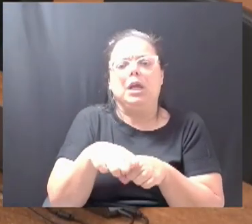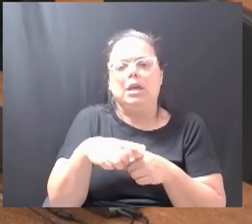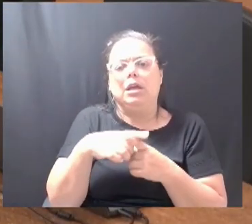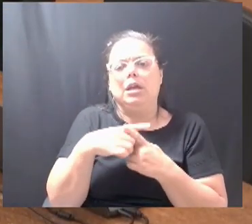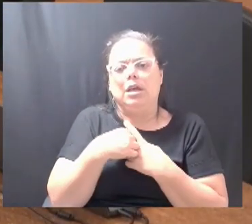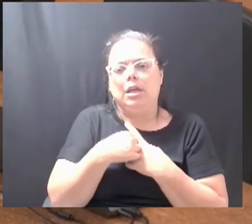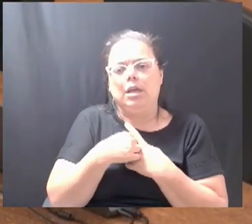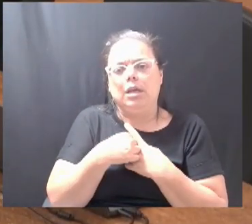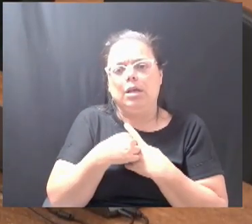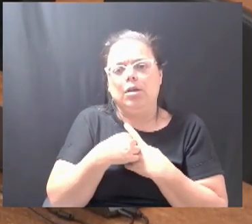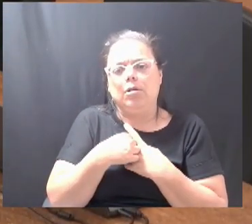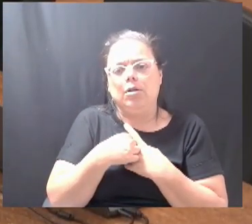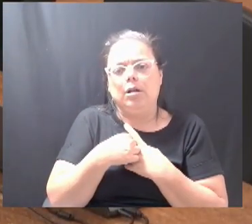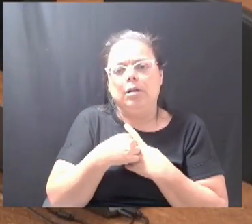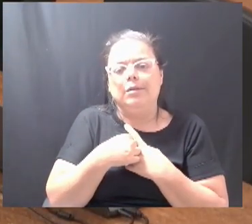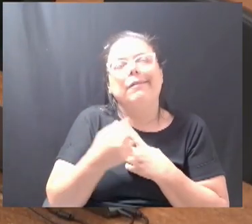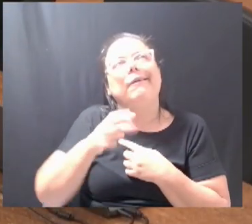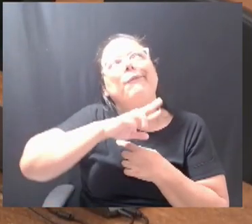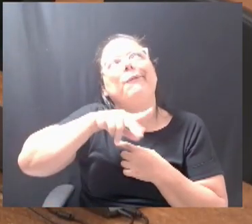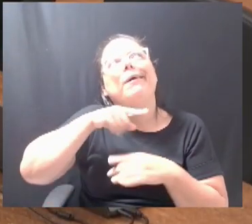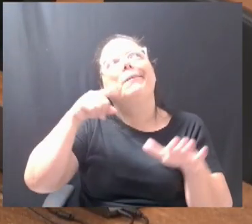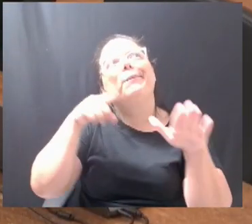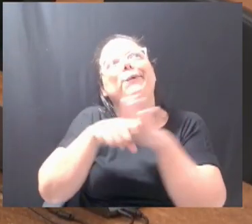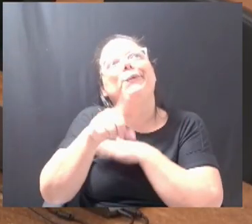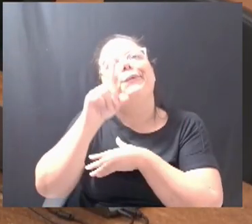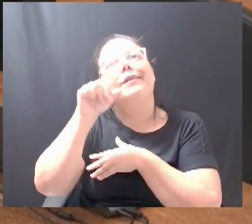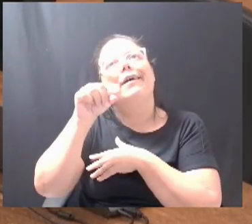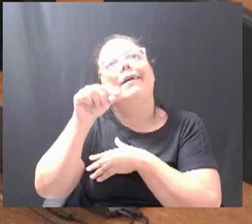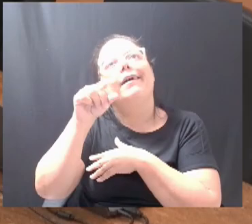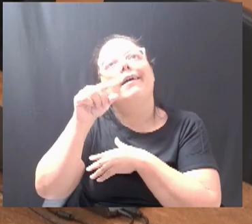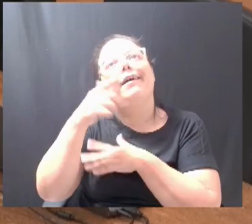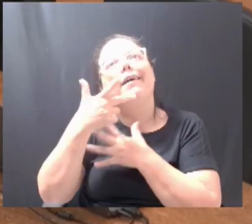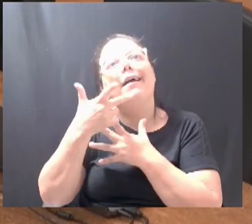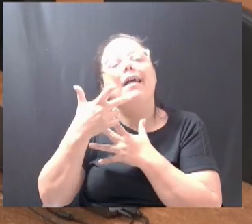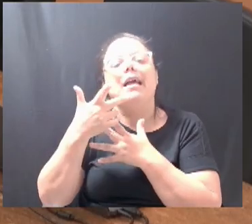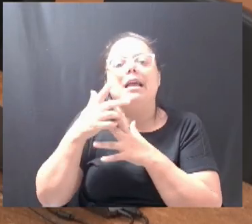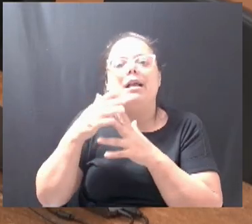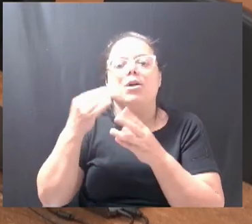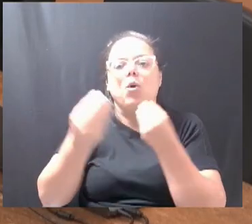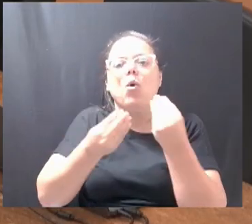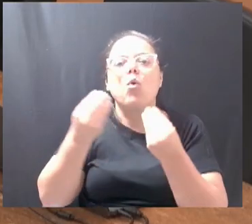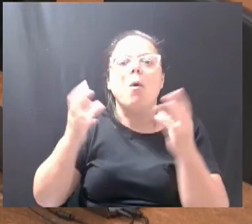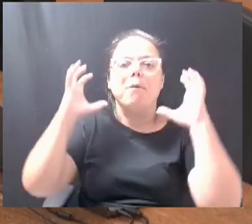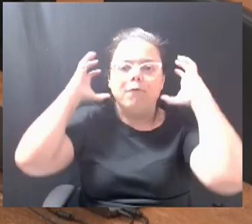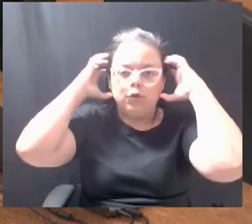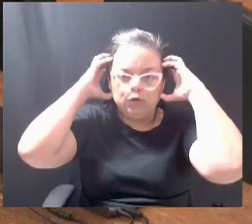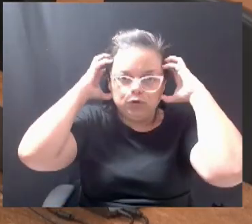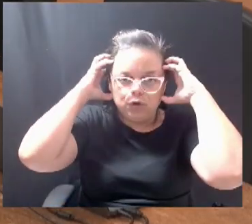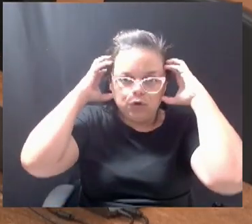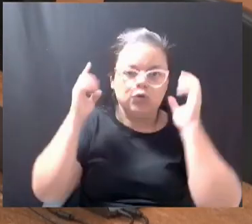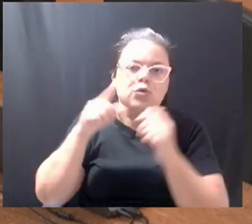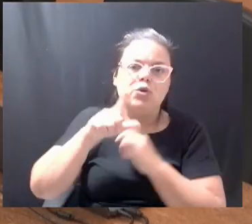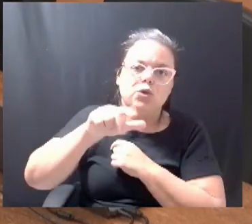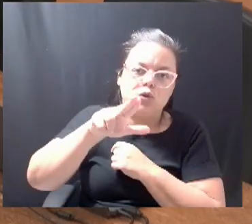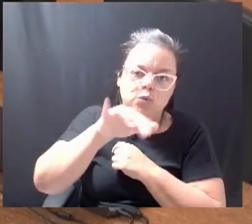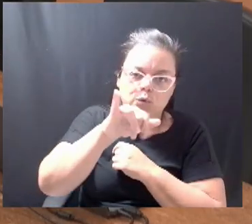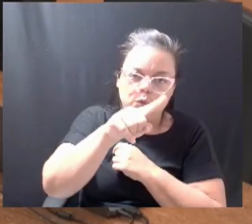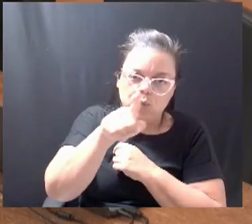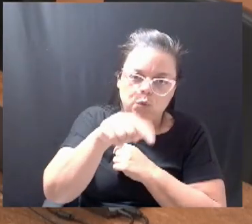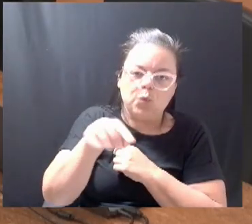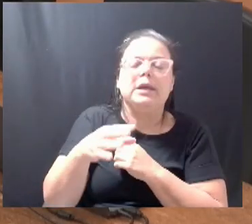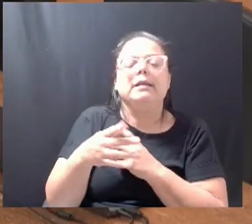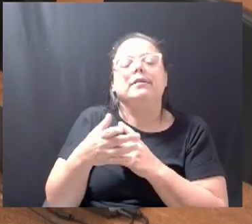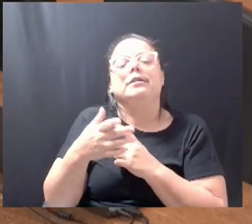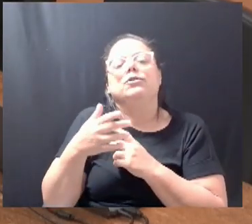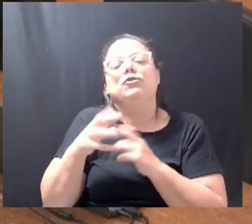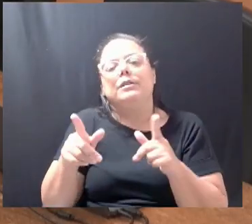não é uma pergunta, né, mas é uma colocação a respeito como fonoaudiólogo, e o Luiz vai ter como, né? Agora, respondendo a sua primeira